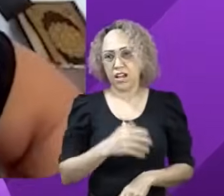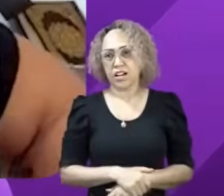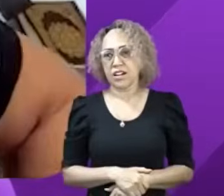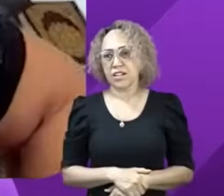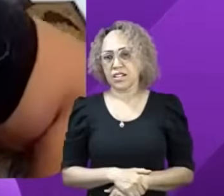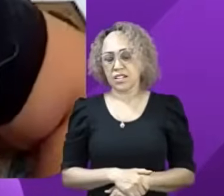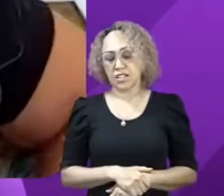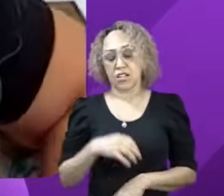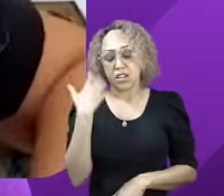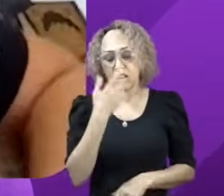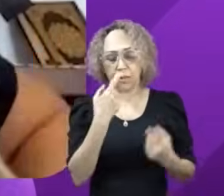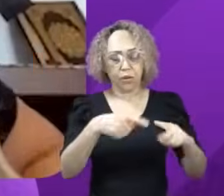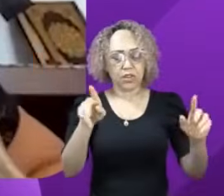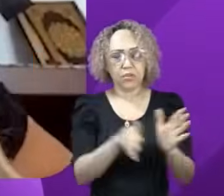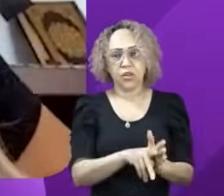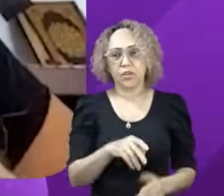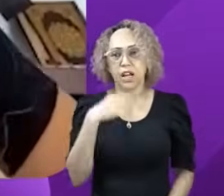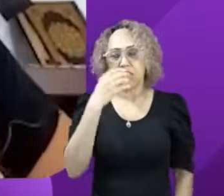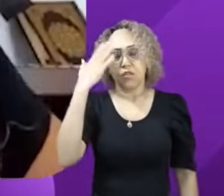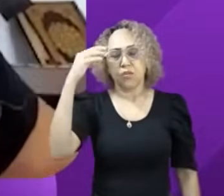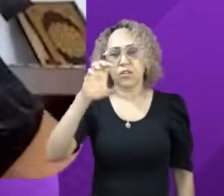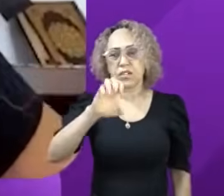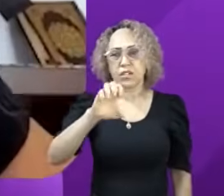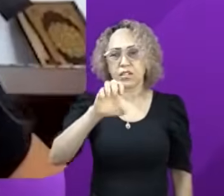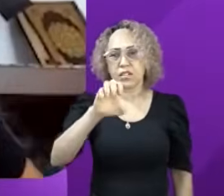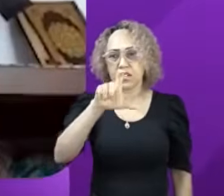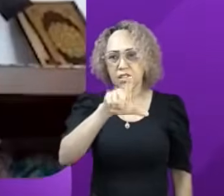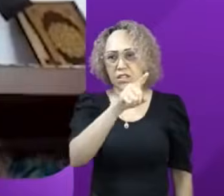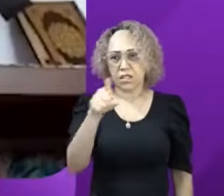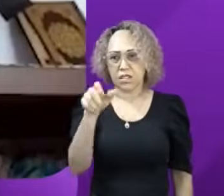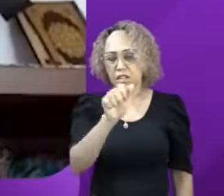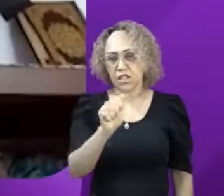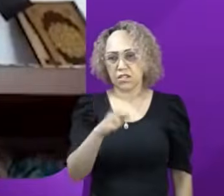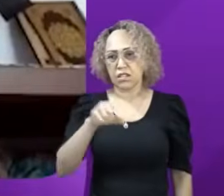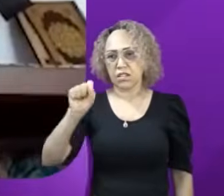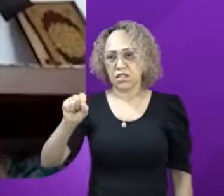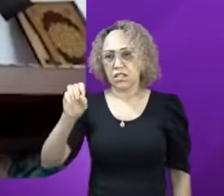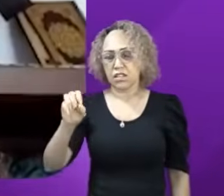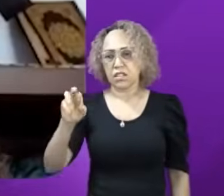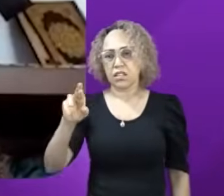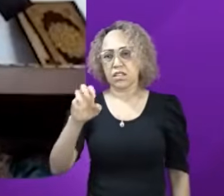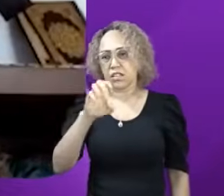Soares. Temos isso gravado no nosso canal do YouTube, quem quiser assistir,